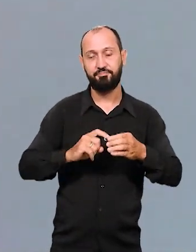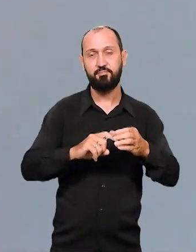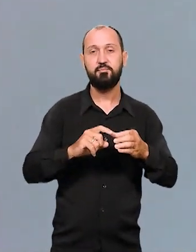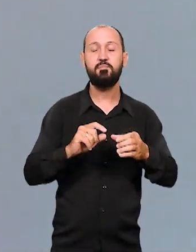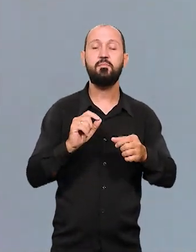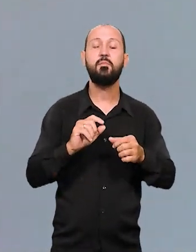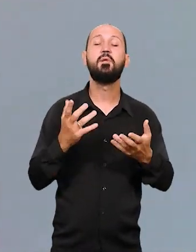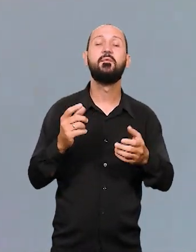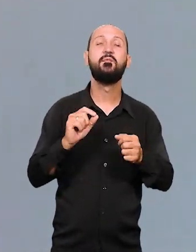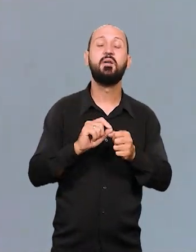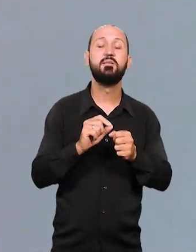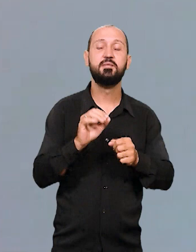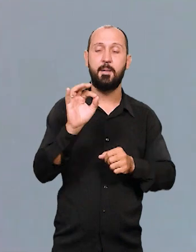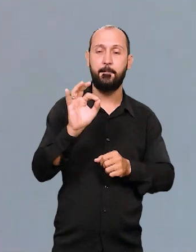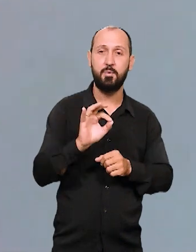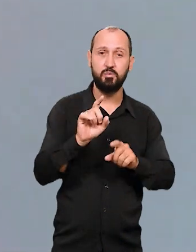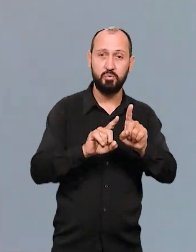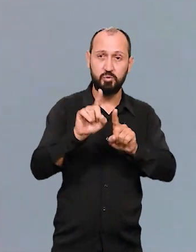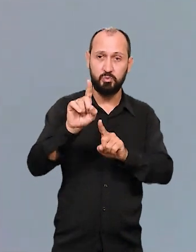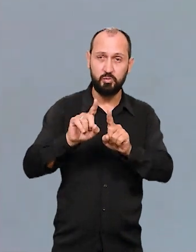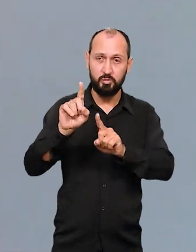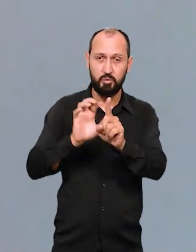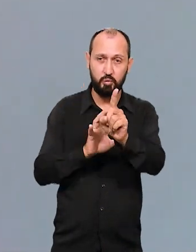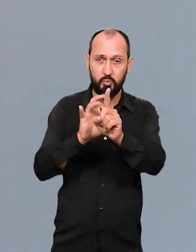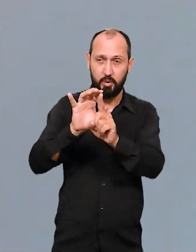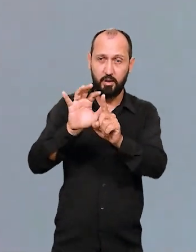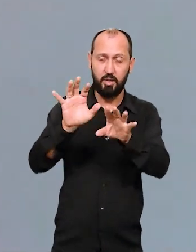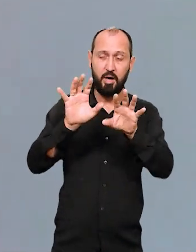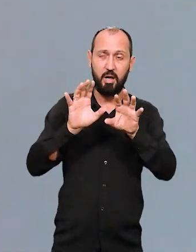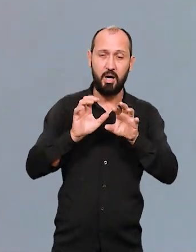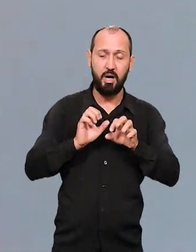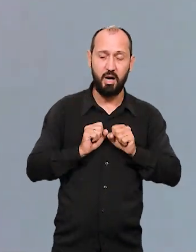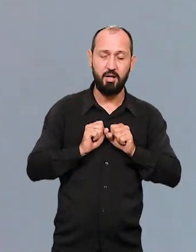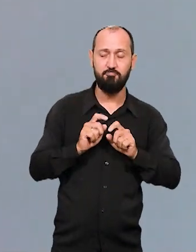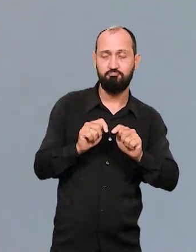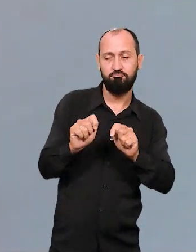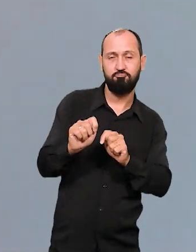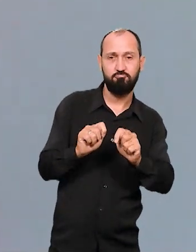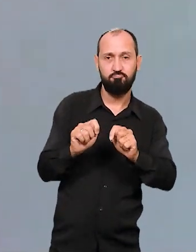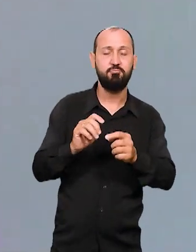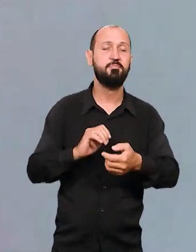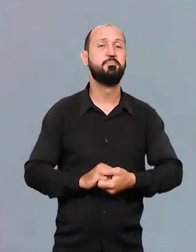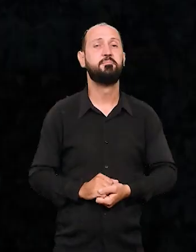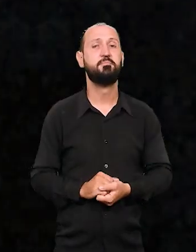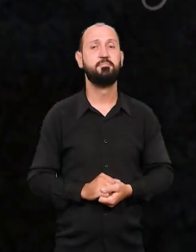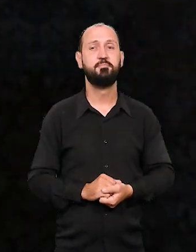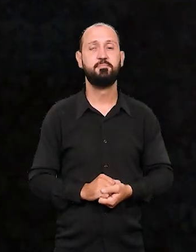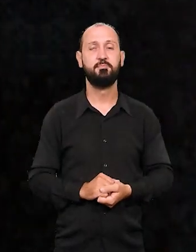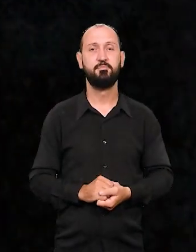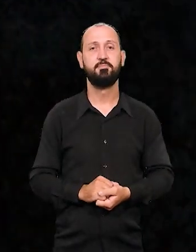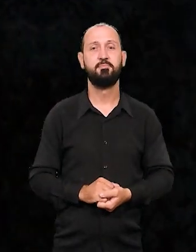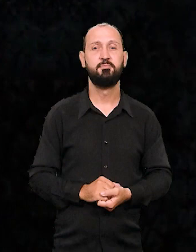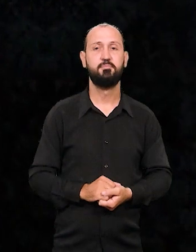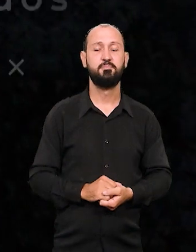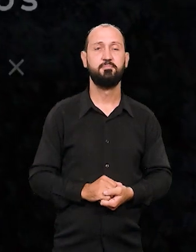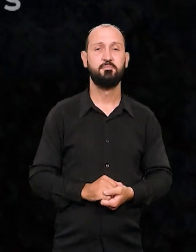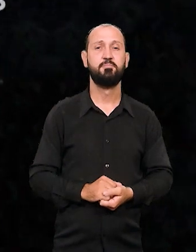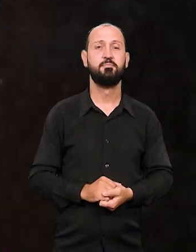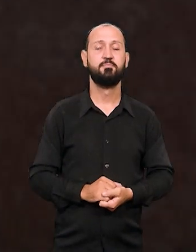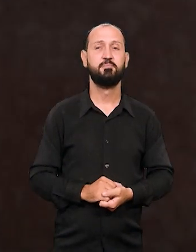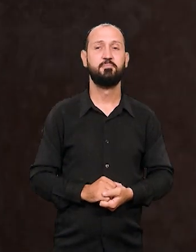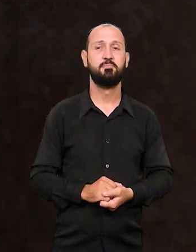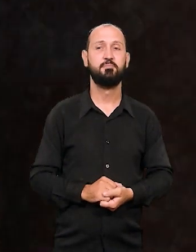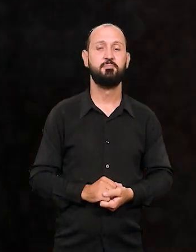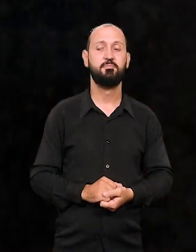sexual, fazendo com que as taxas de incidência do HIV aumente consideravelmente.